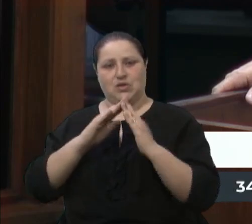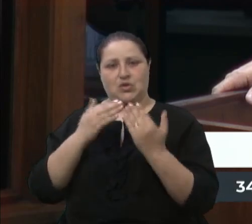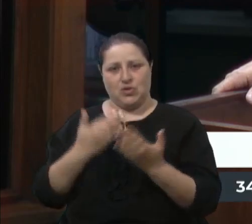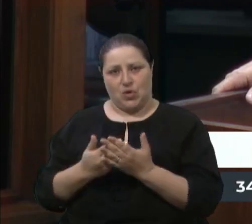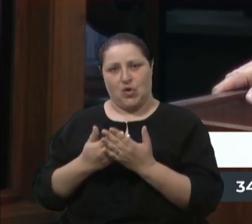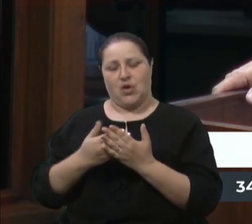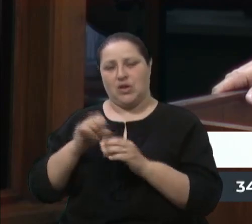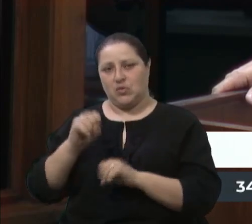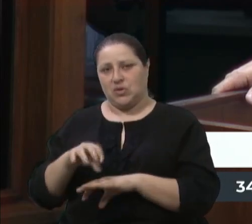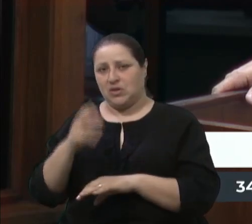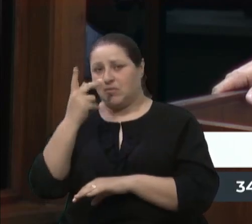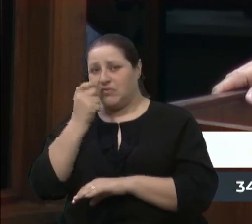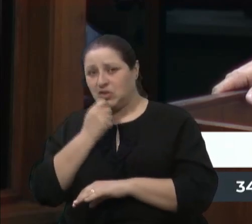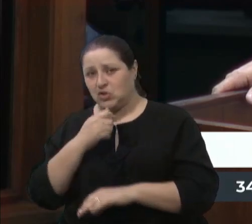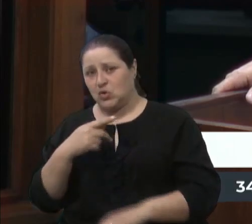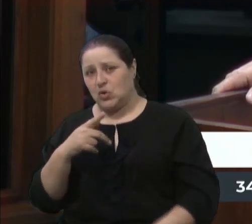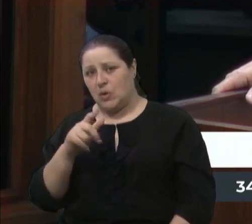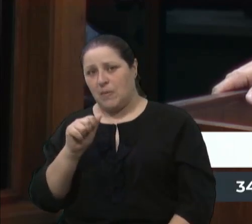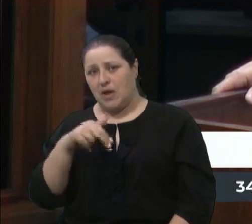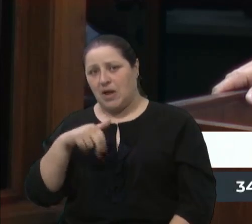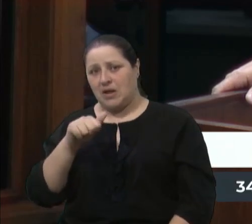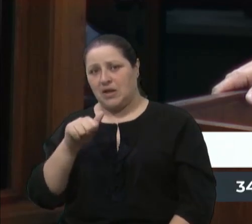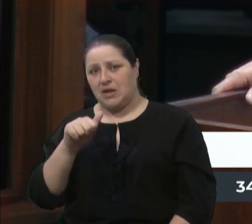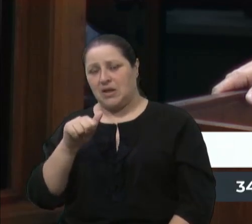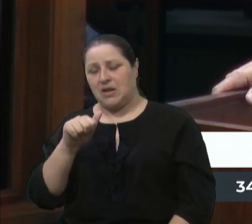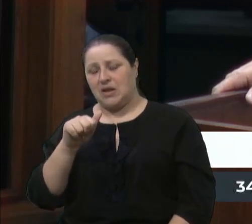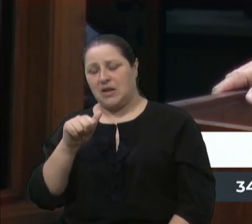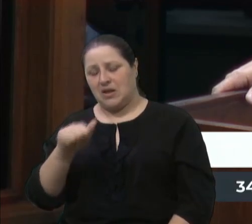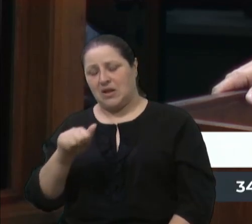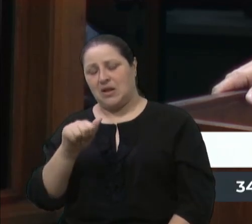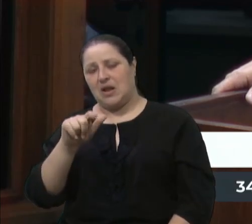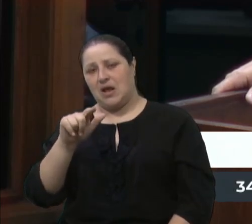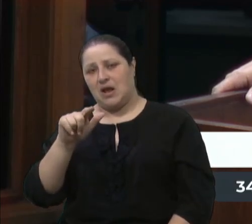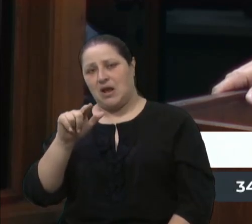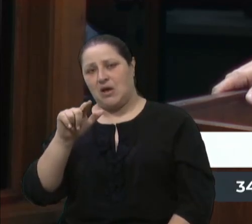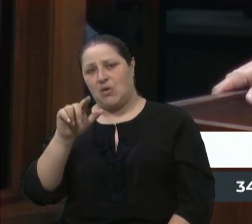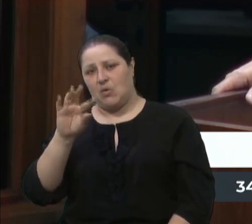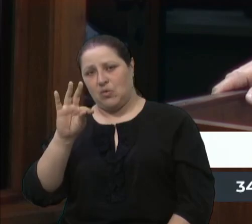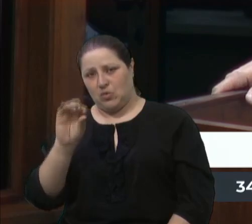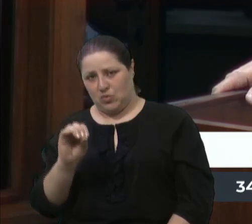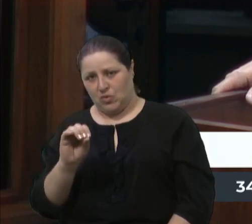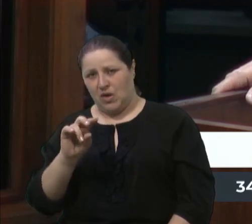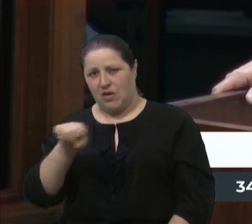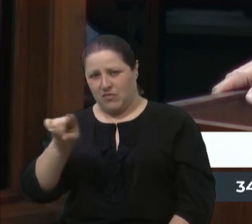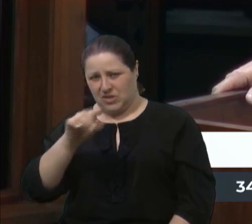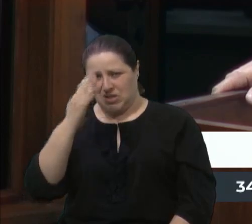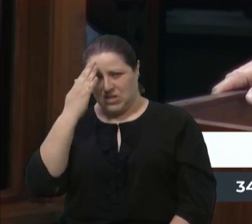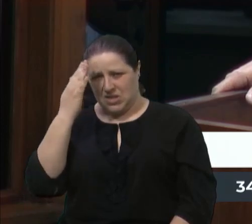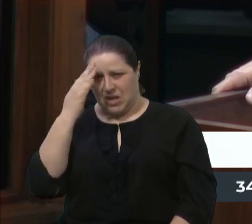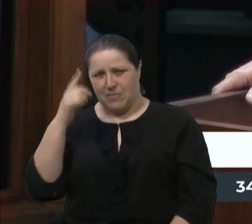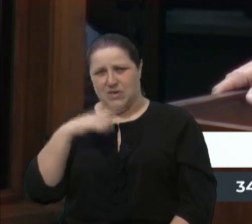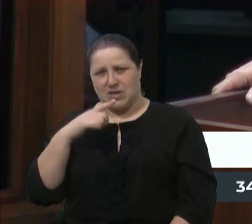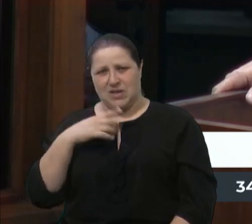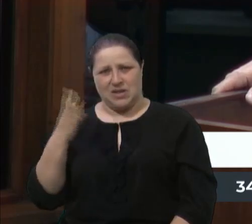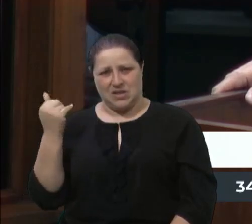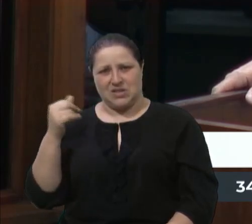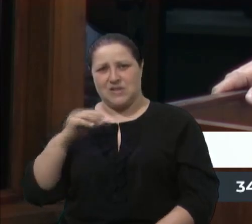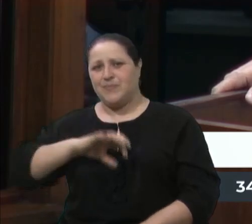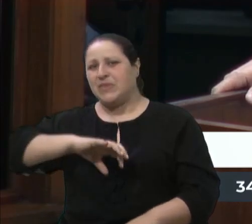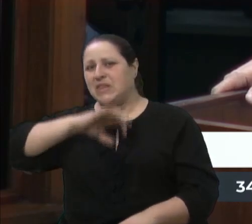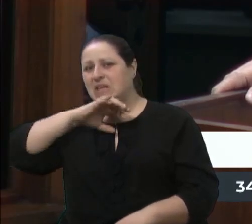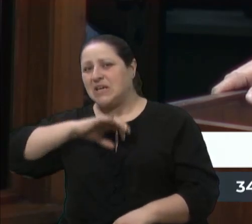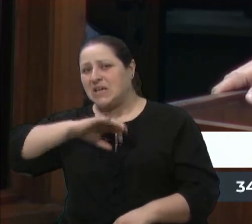vereador Fiuza. Sei que o senhor sabe do problema lá, que o terreno daquela escola era do Lions, então o município não podia mexer, é